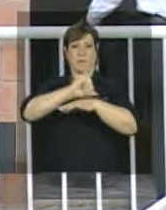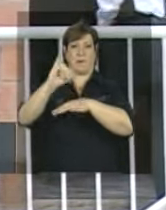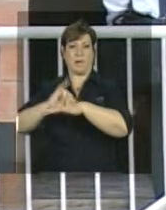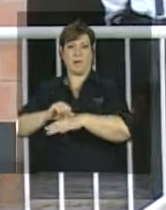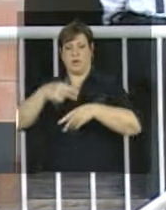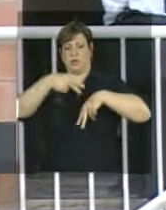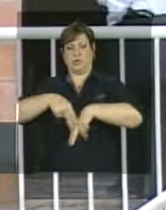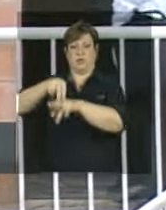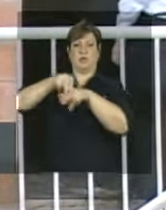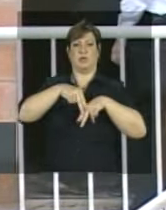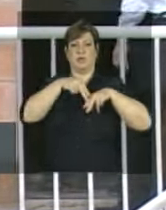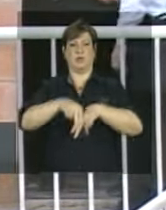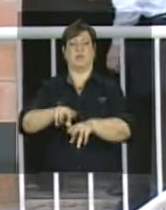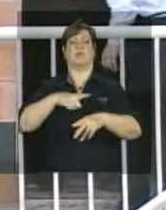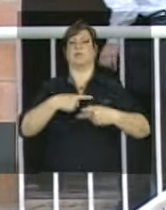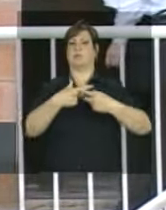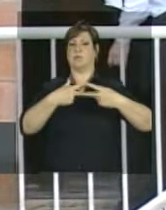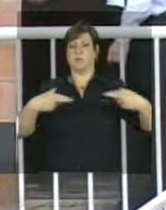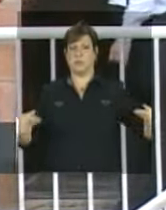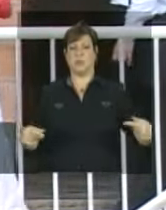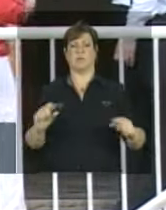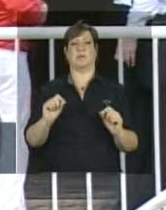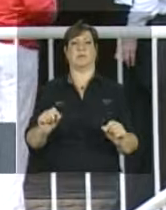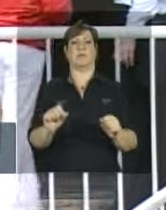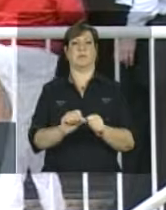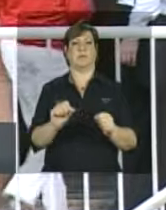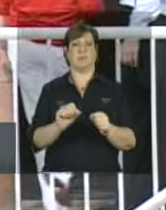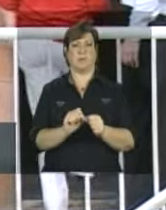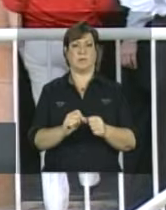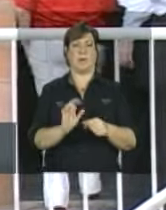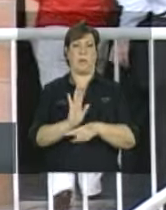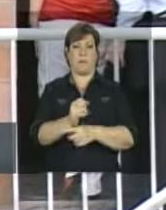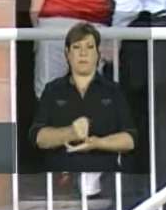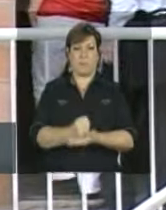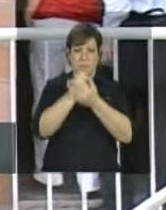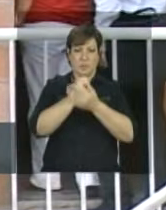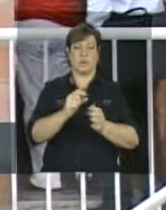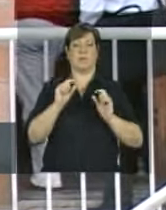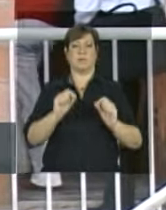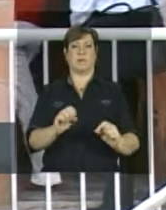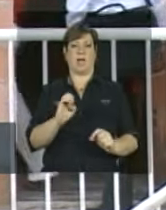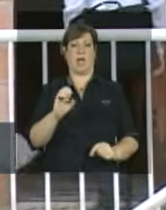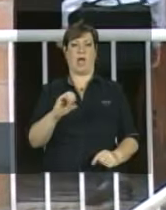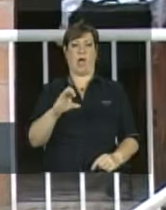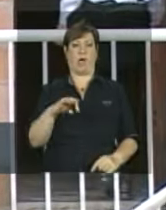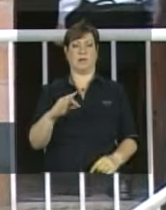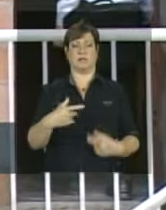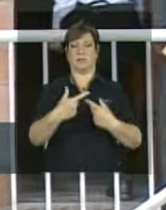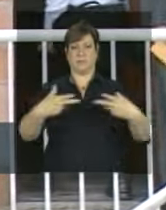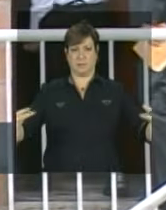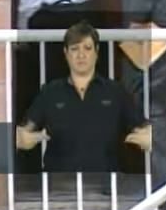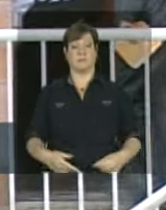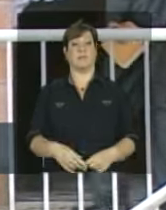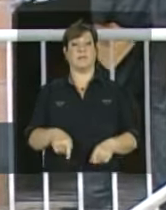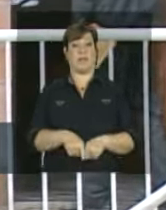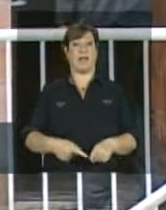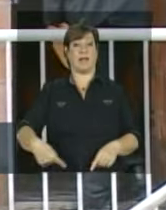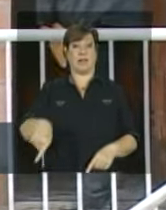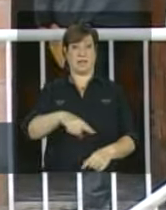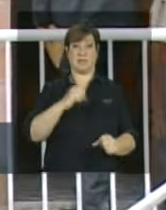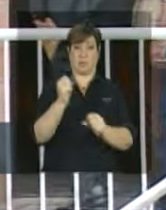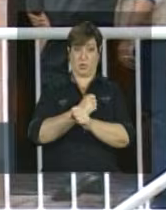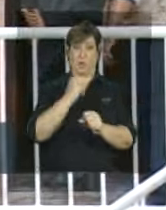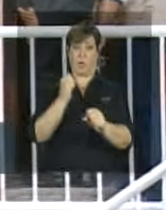skate, saneamento ambiental, proteção de encostas e engorda de praias. Além das obras